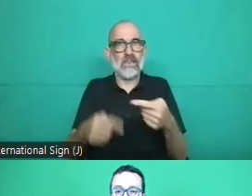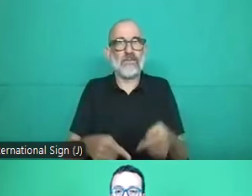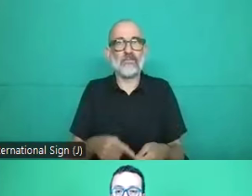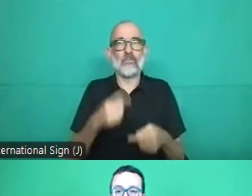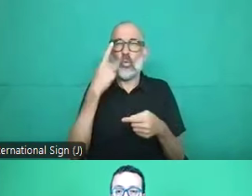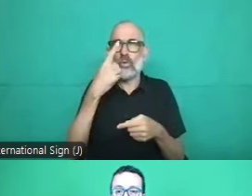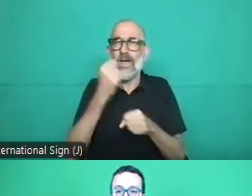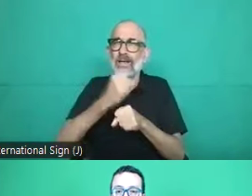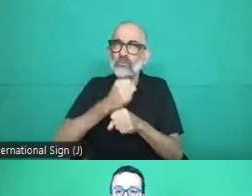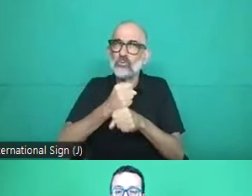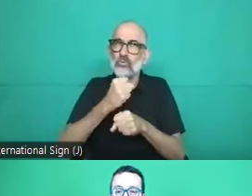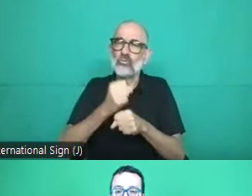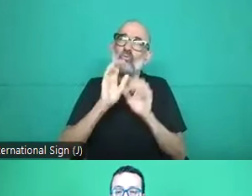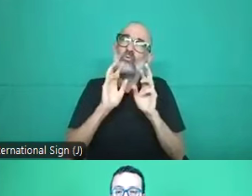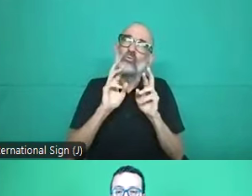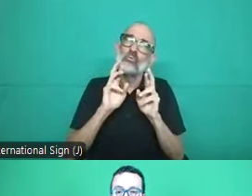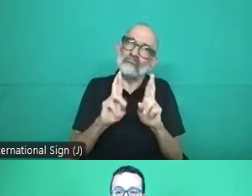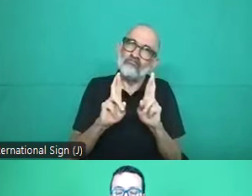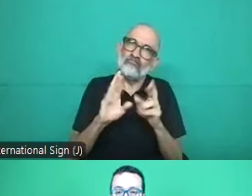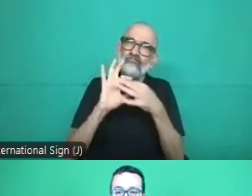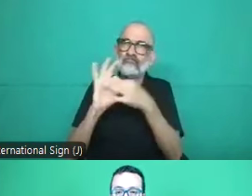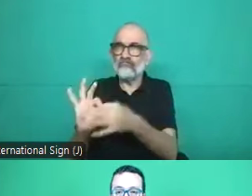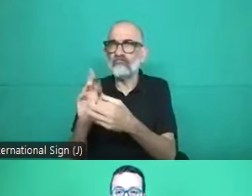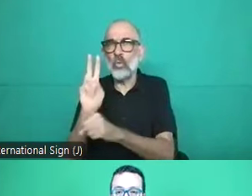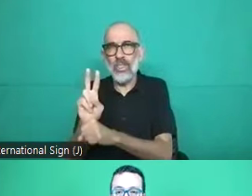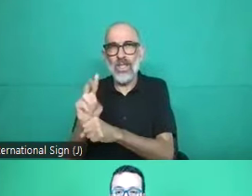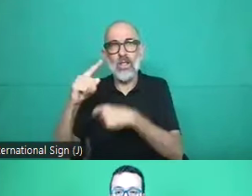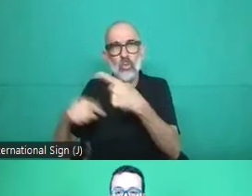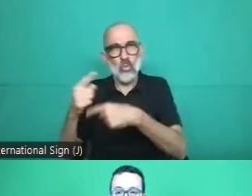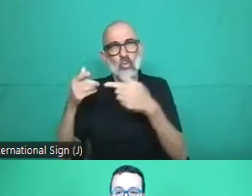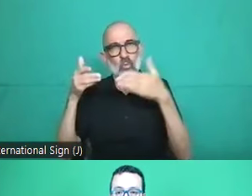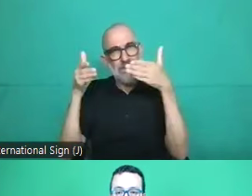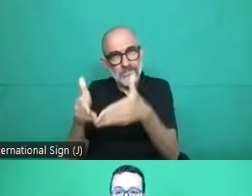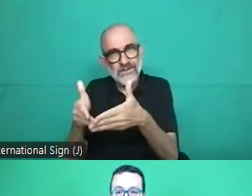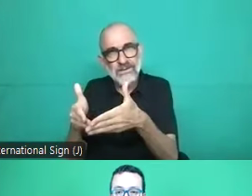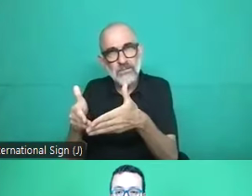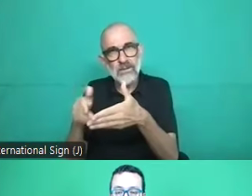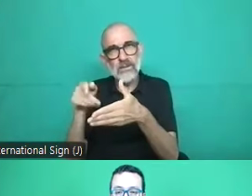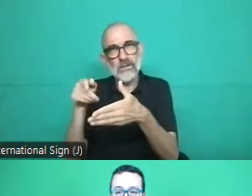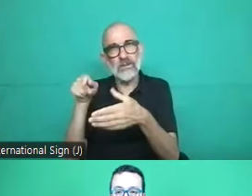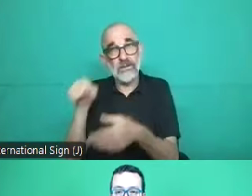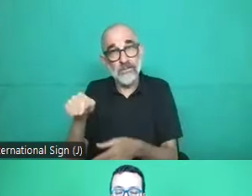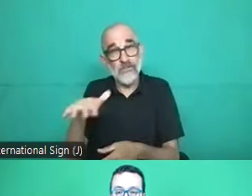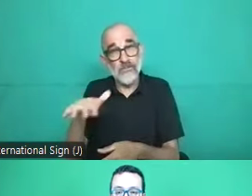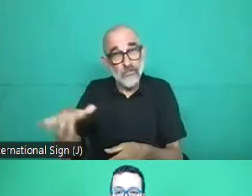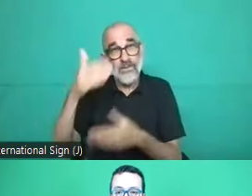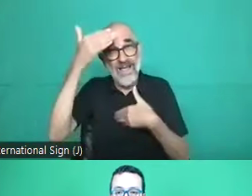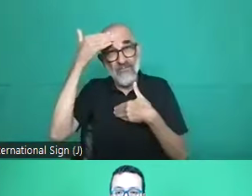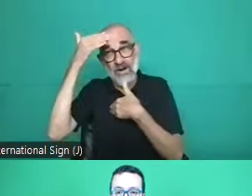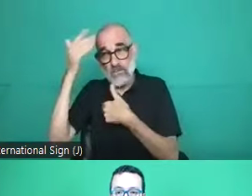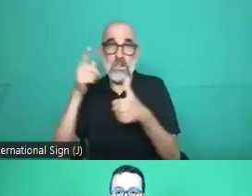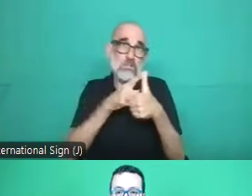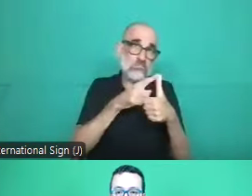no caso do câncer. A parte de gestão do cuidado, que também trata de navegação, priorização de